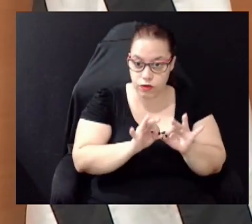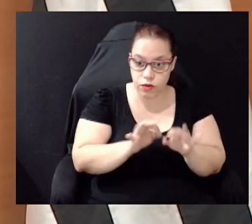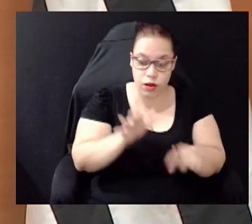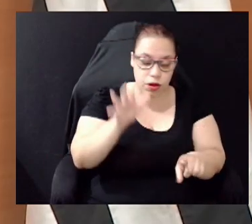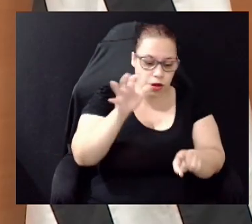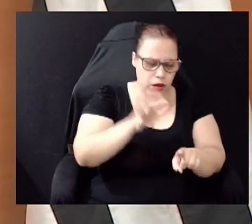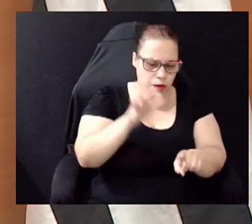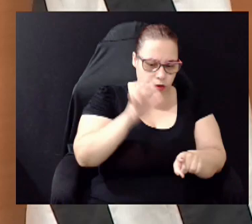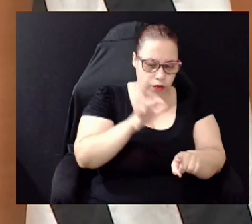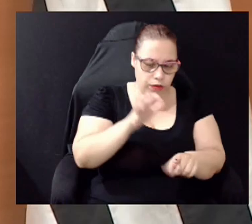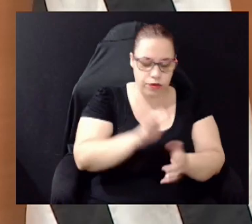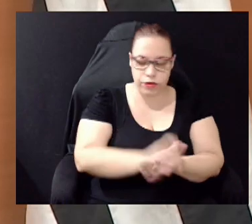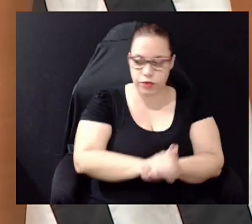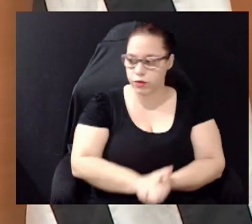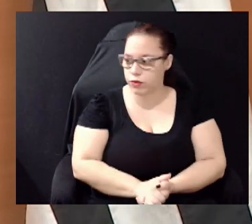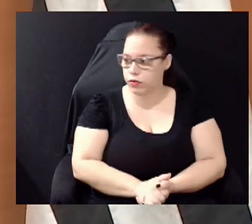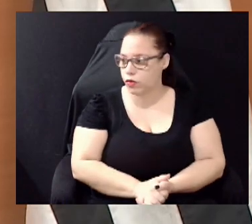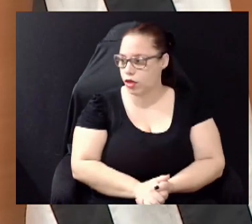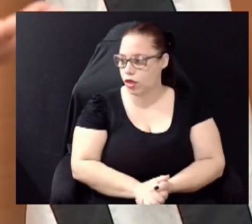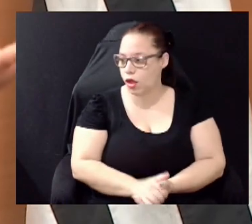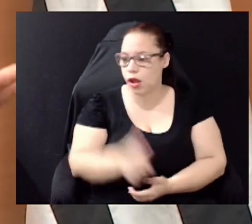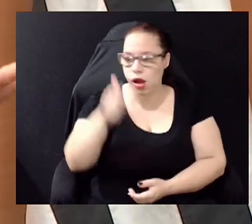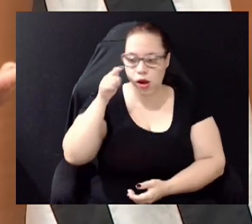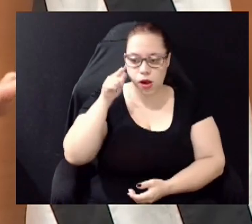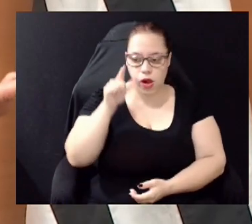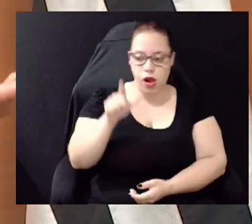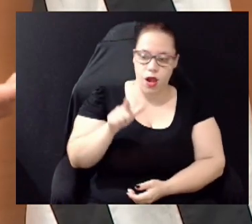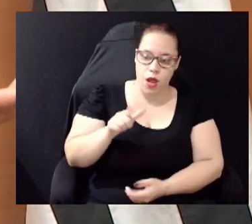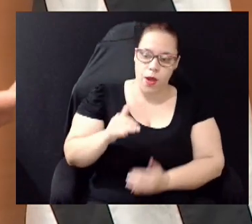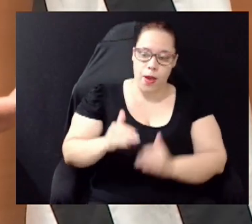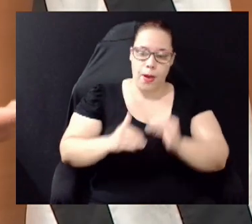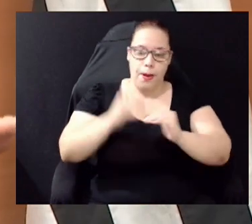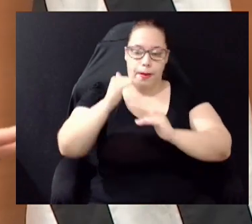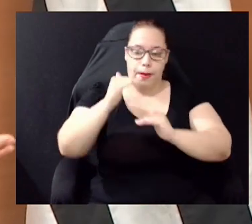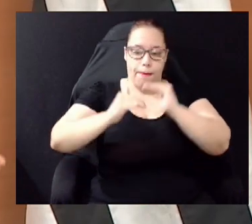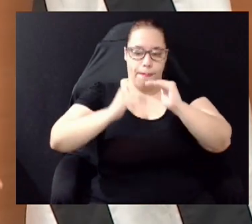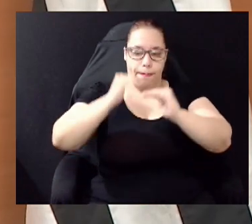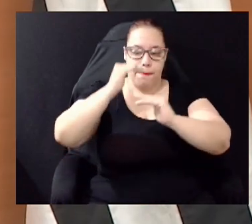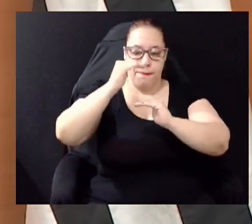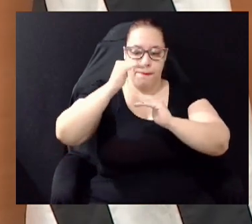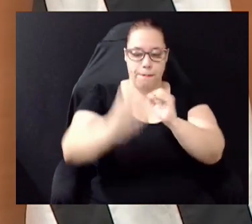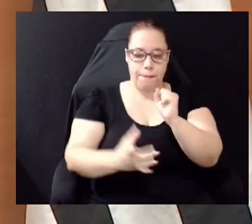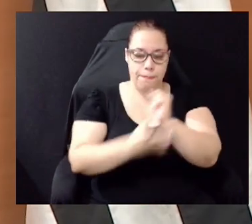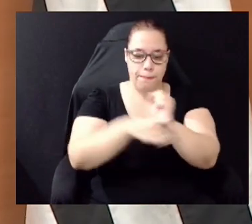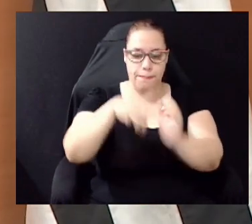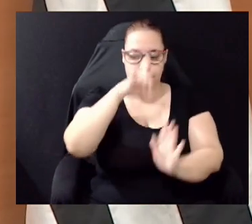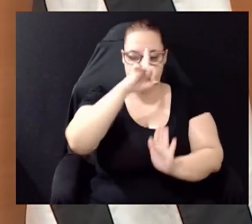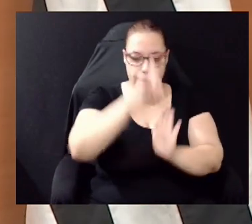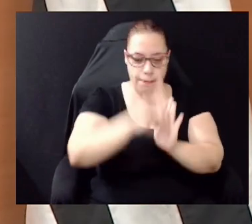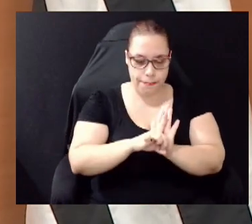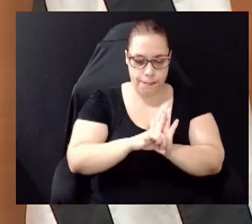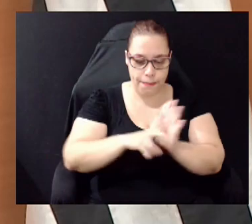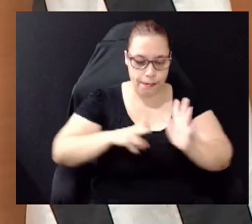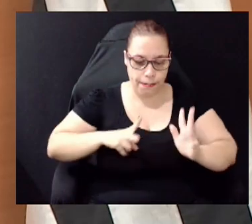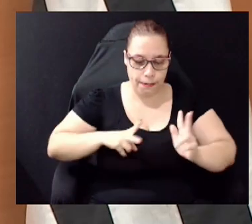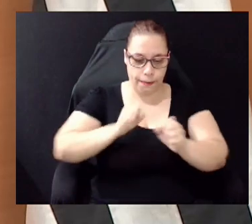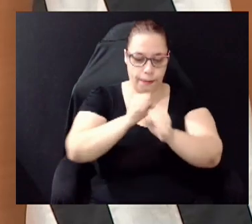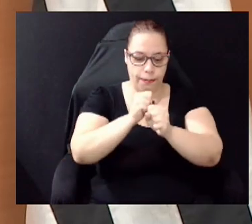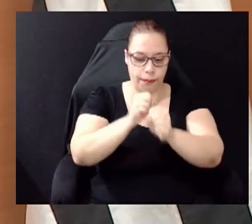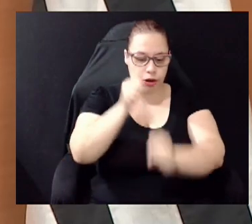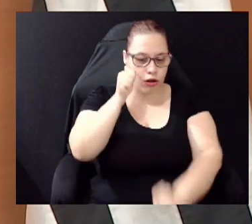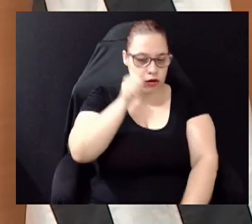que a gente consiga ter avanços no sentido de garantir direitos e fortalecer as mulheres no sentido de